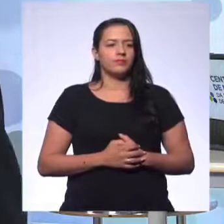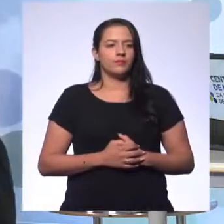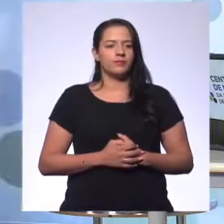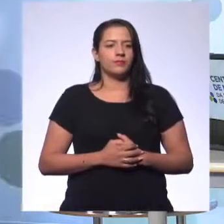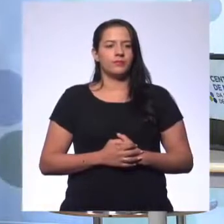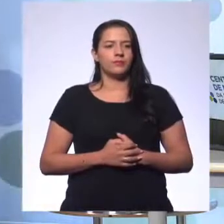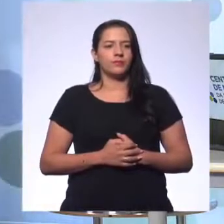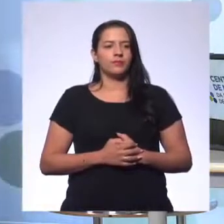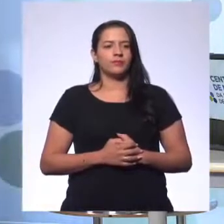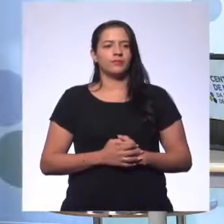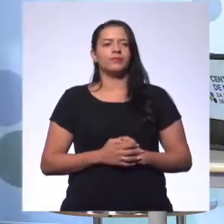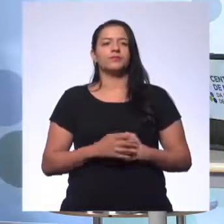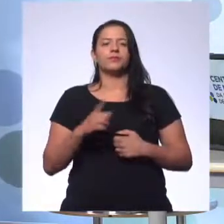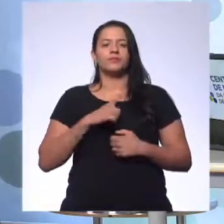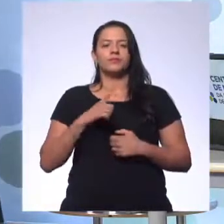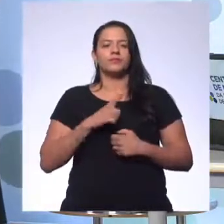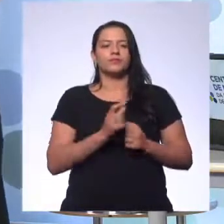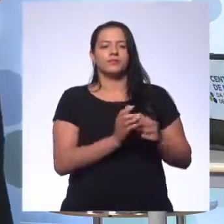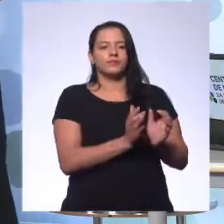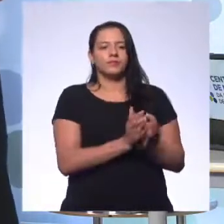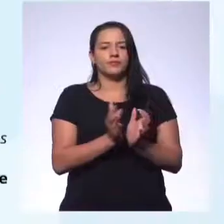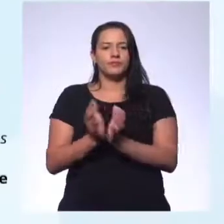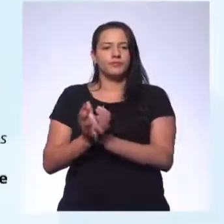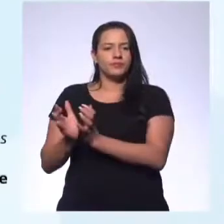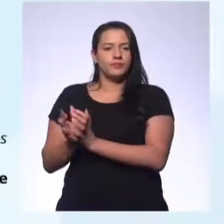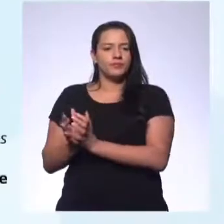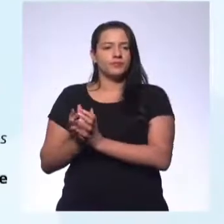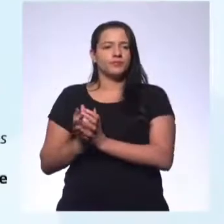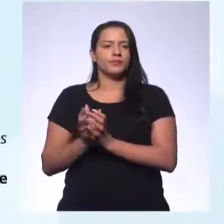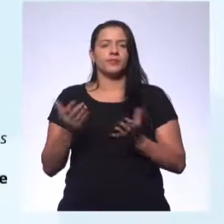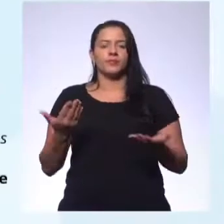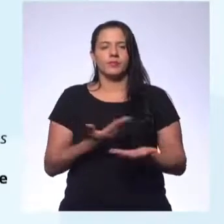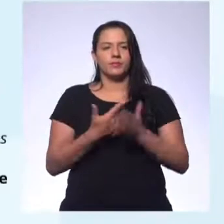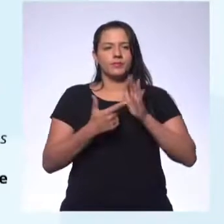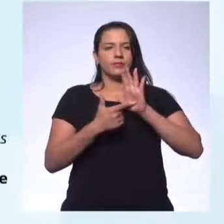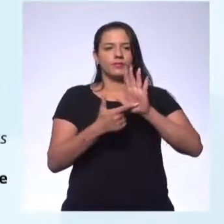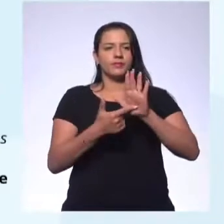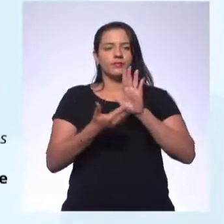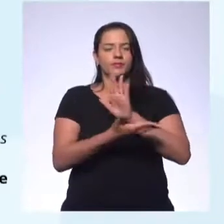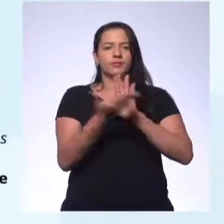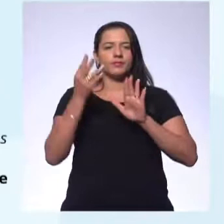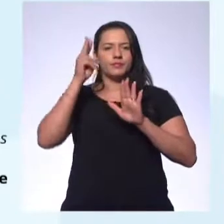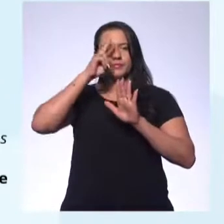Então, aqui a gente tem essa categoria, né, mostrando aqui para a gente relembrar.